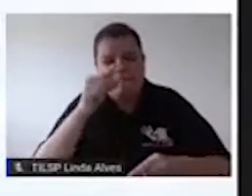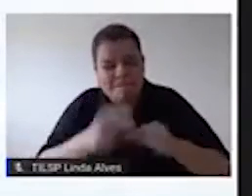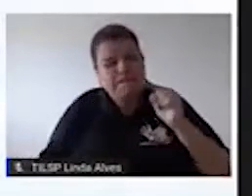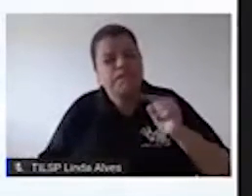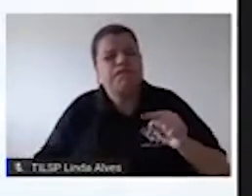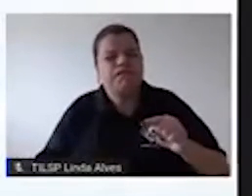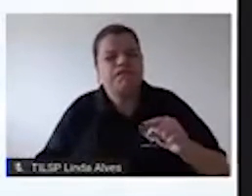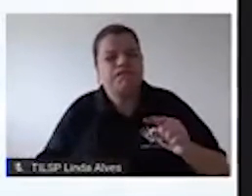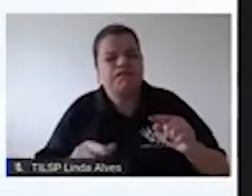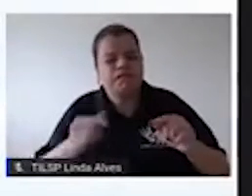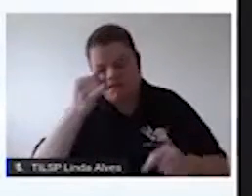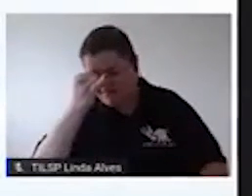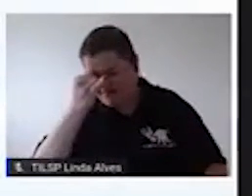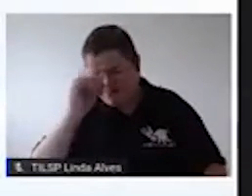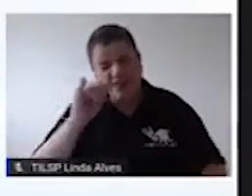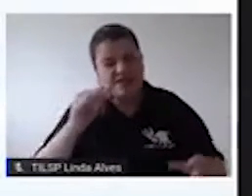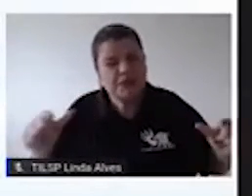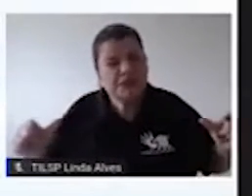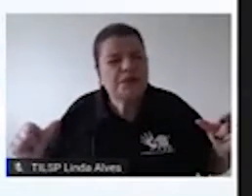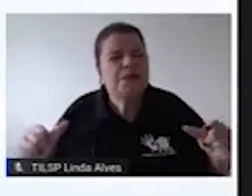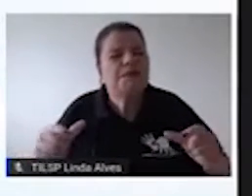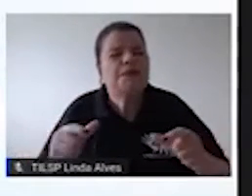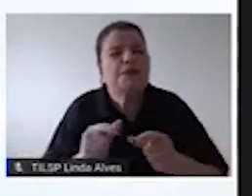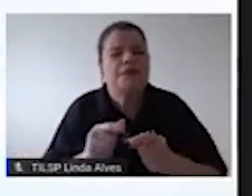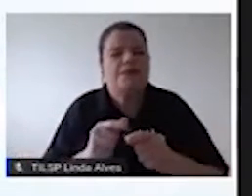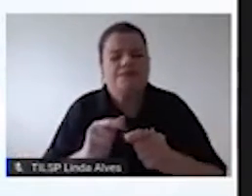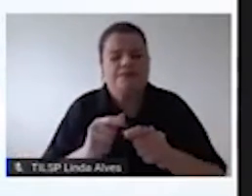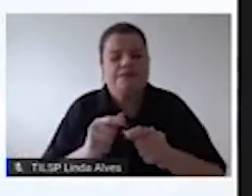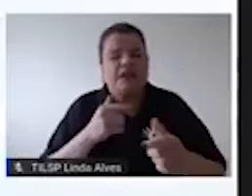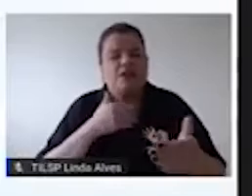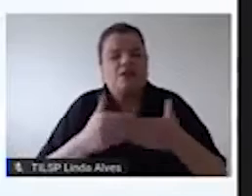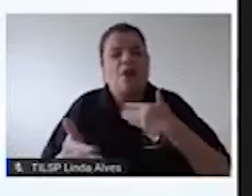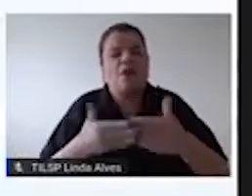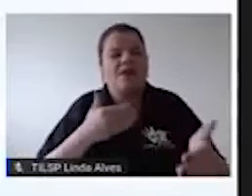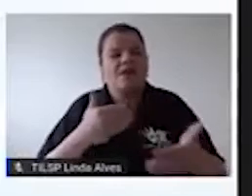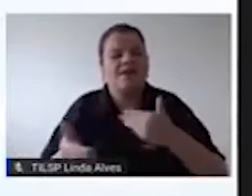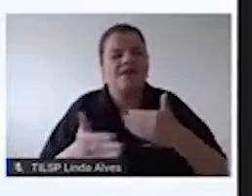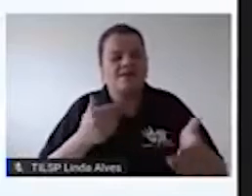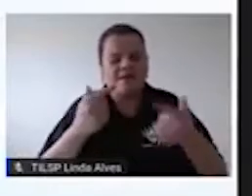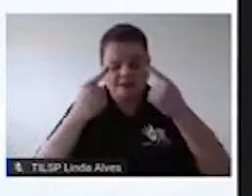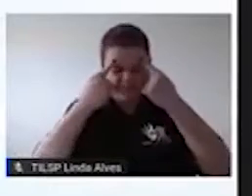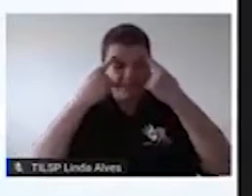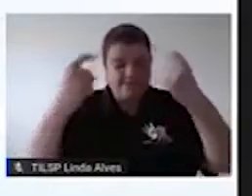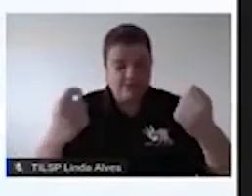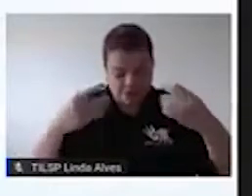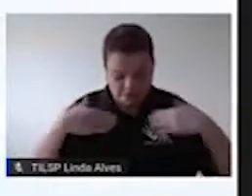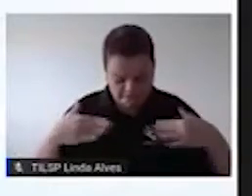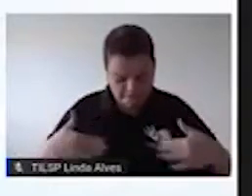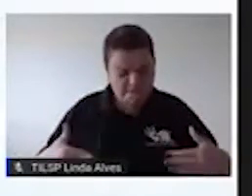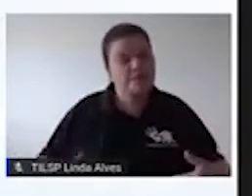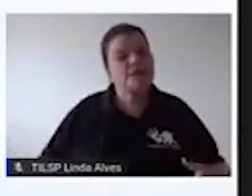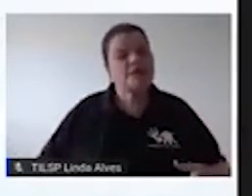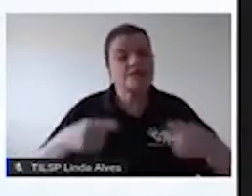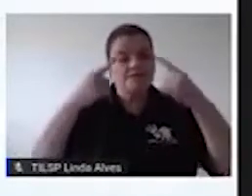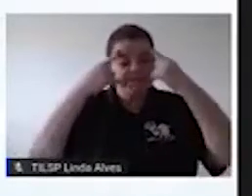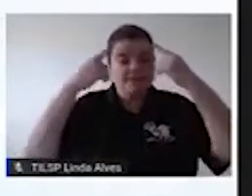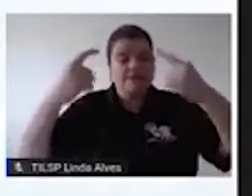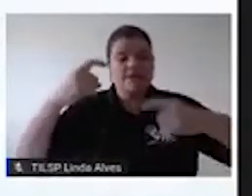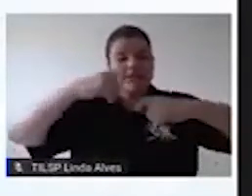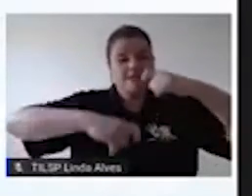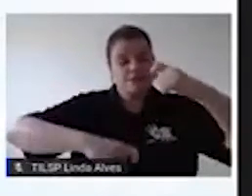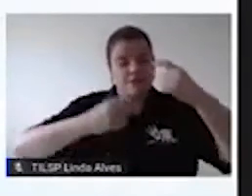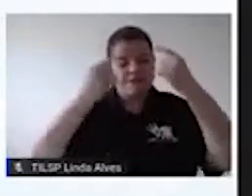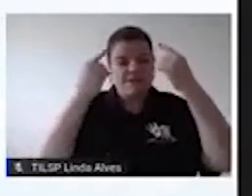coibir qualquer tipo de violência física, sexual ou